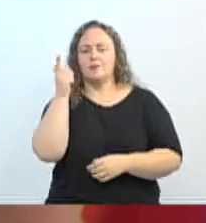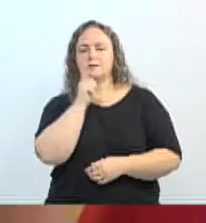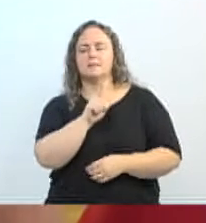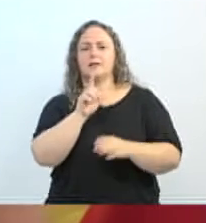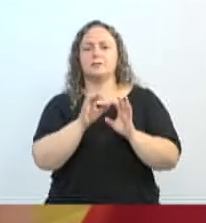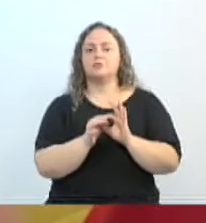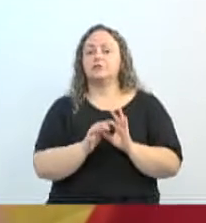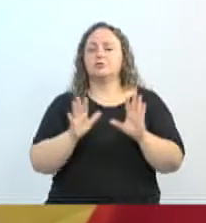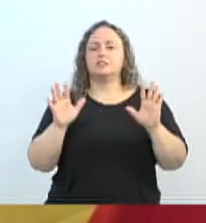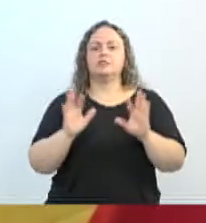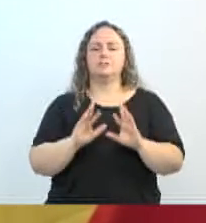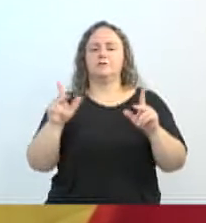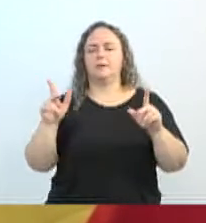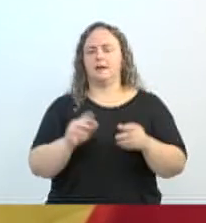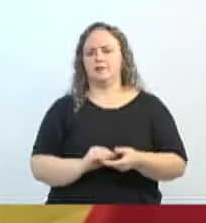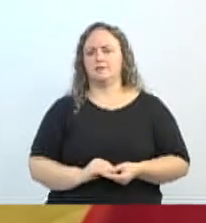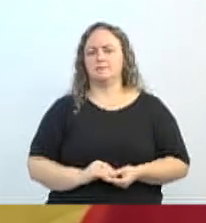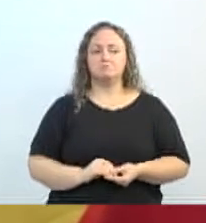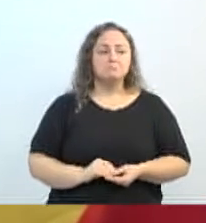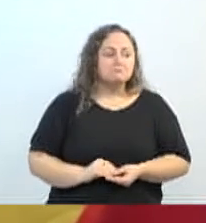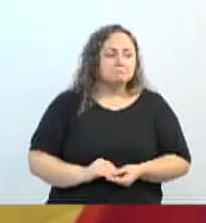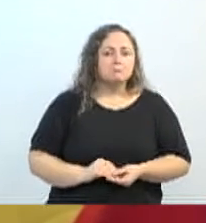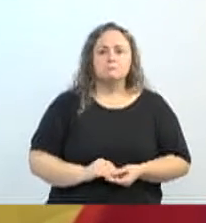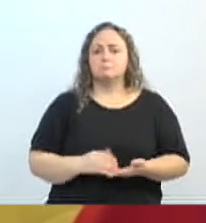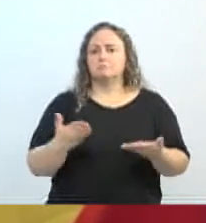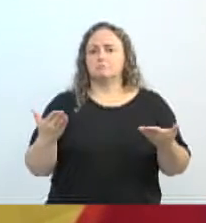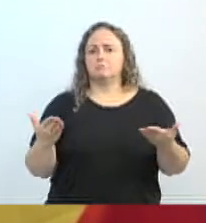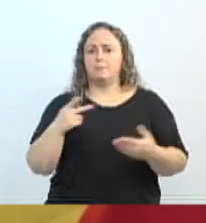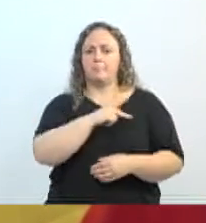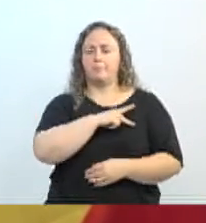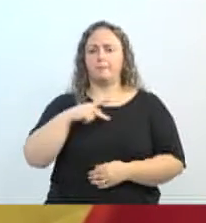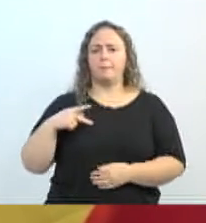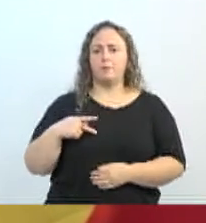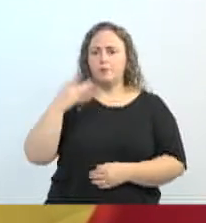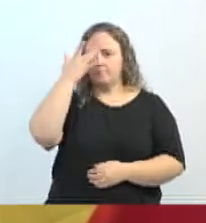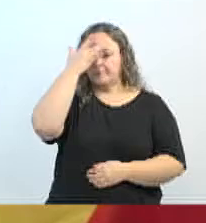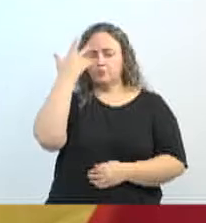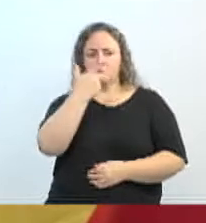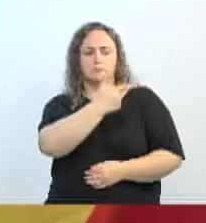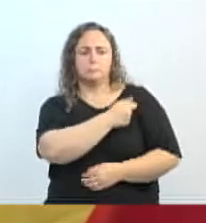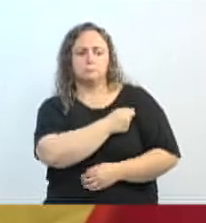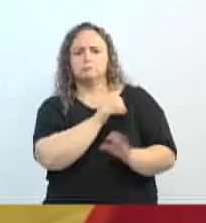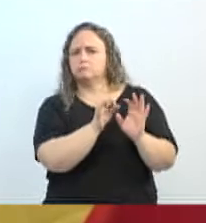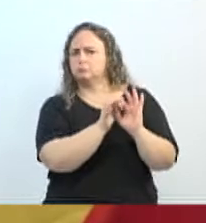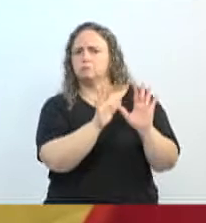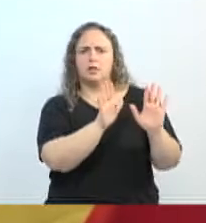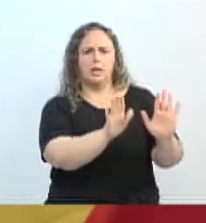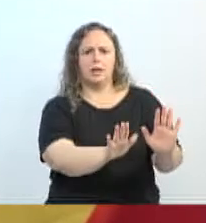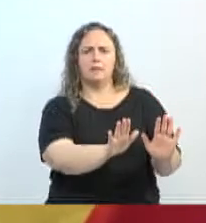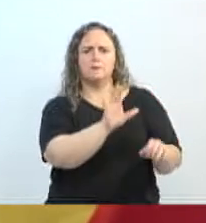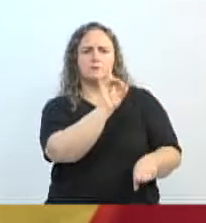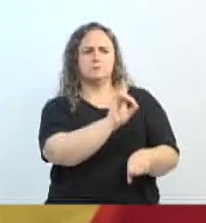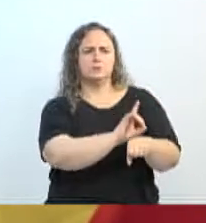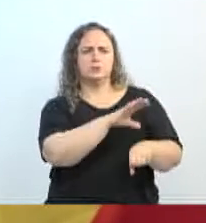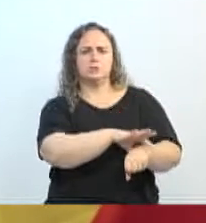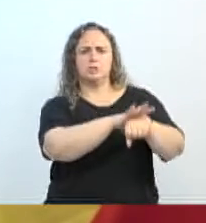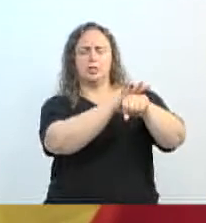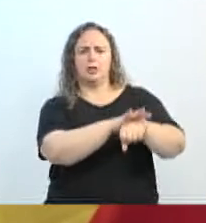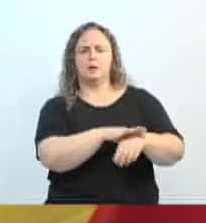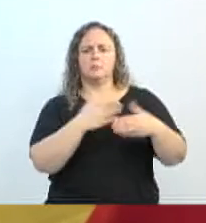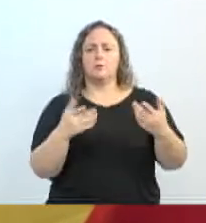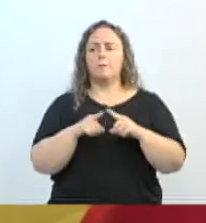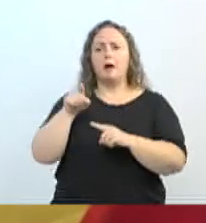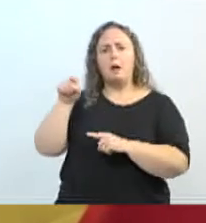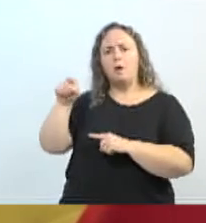Quem achar que é válido receber somente público que estiver vacinado, que assim o faça. Esse direito deve ser assegurado. mas